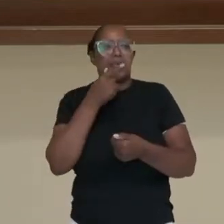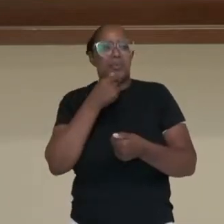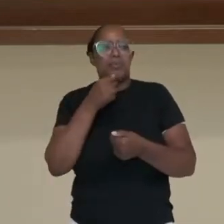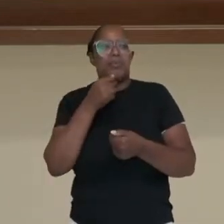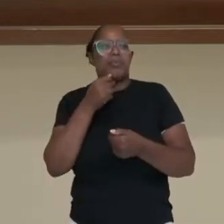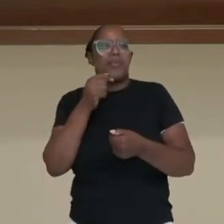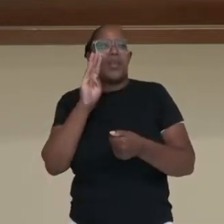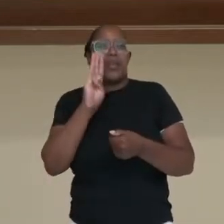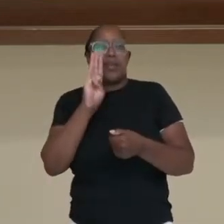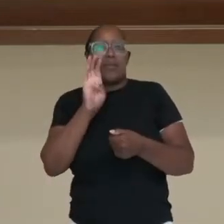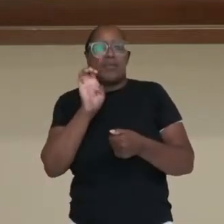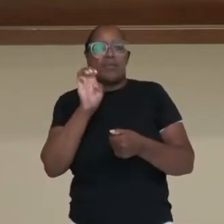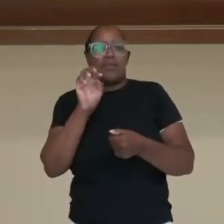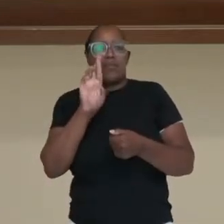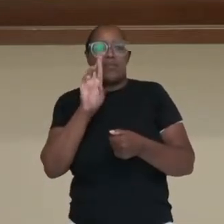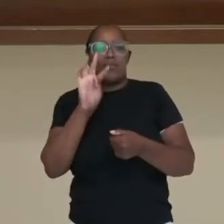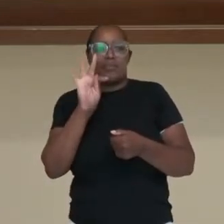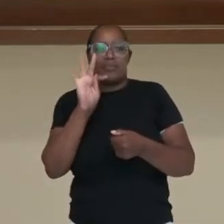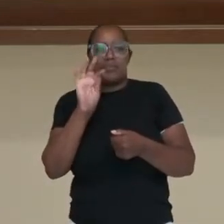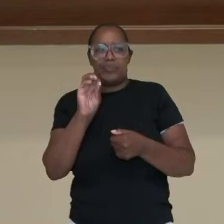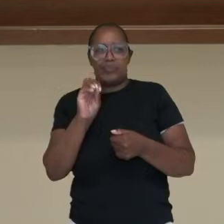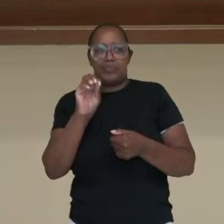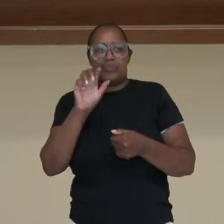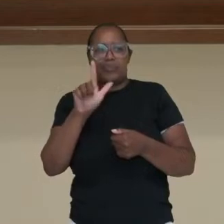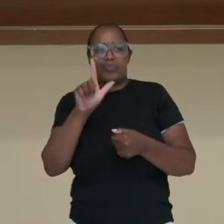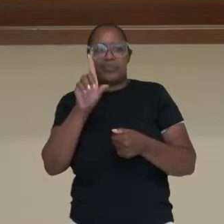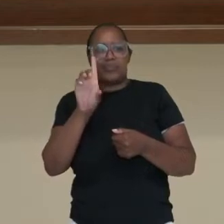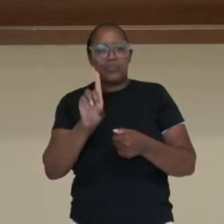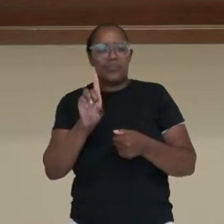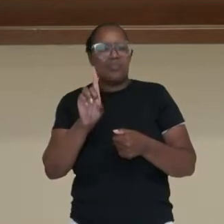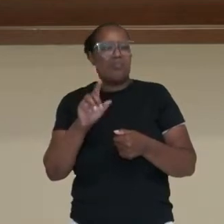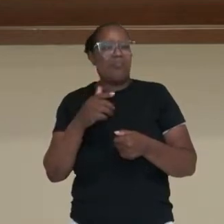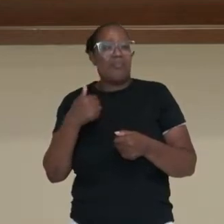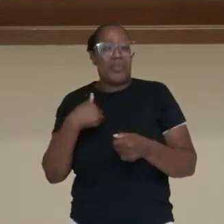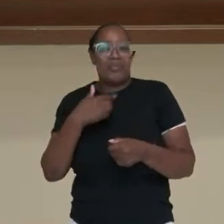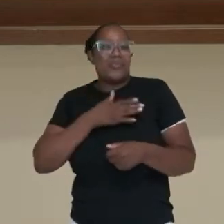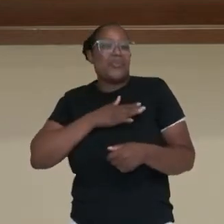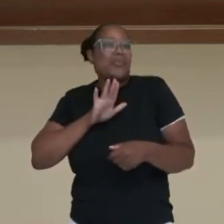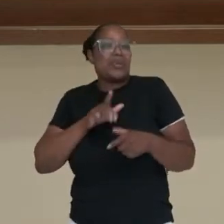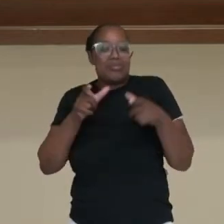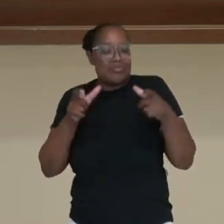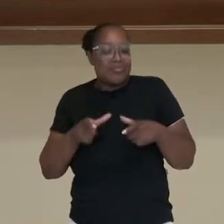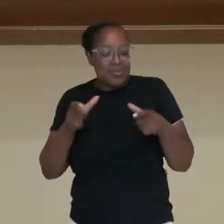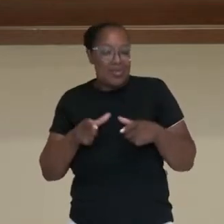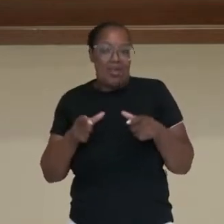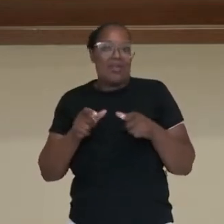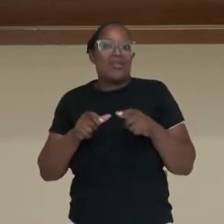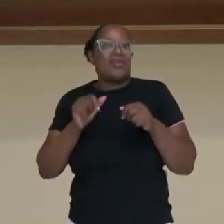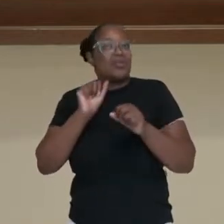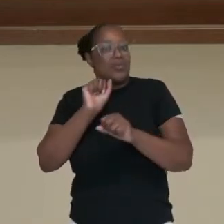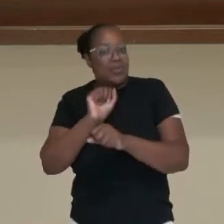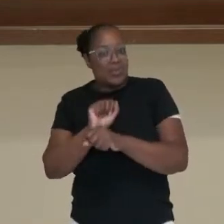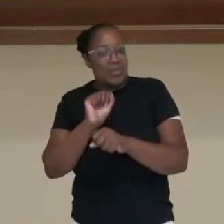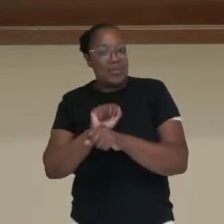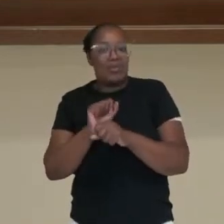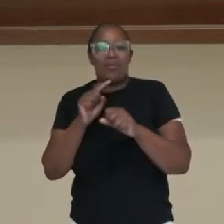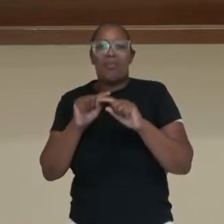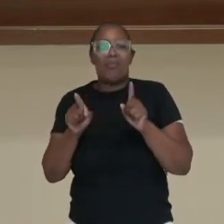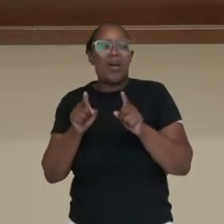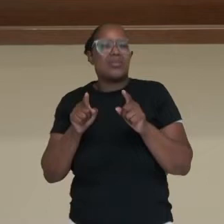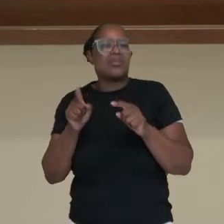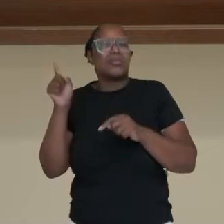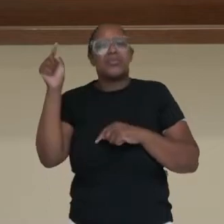não me agrada o lugar de onde eu venho e não me agrada também o lugar de onde eu vou. Mesmo assim eu tô vendo o cara trocar a